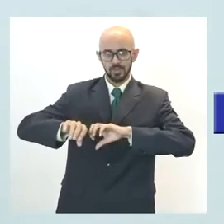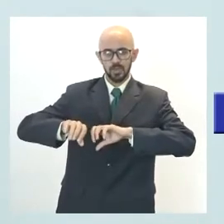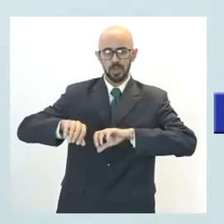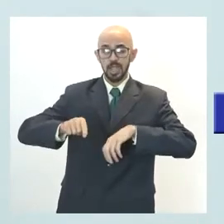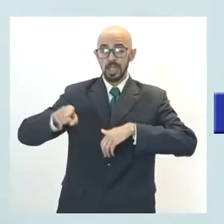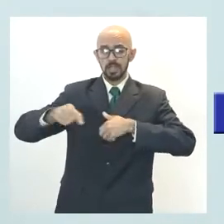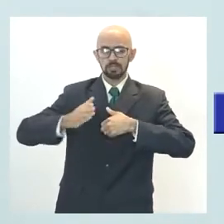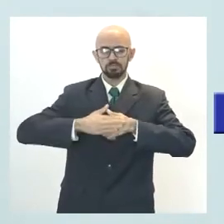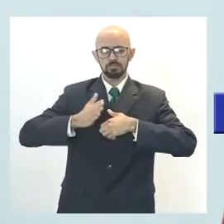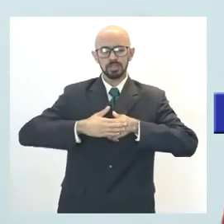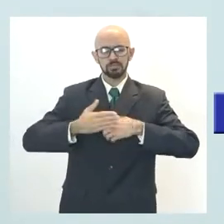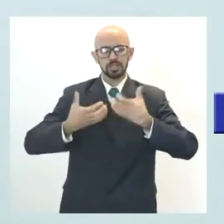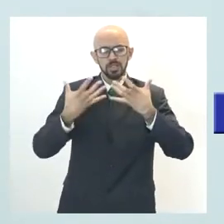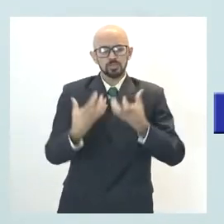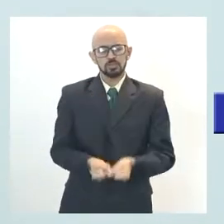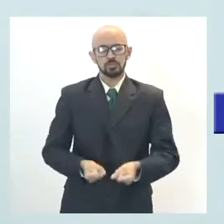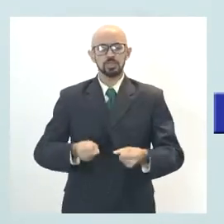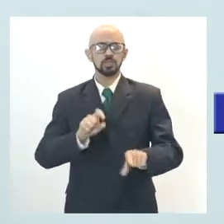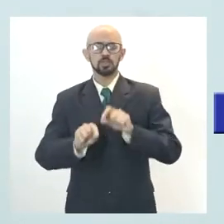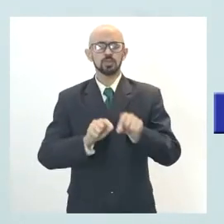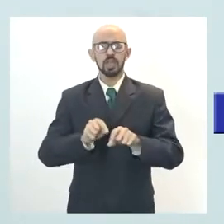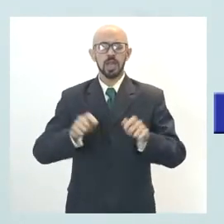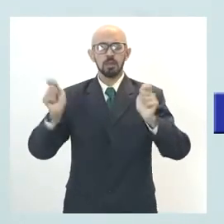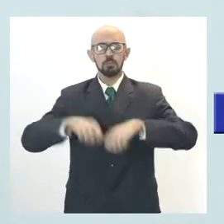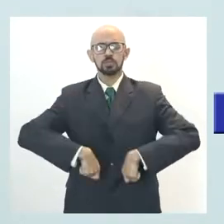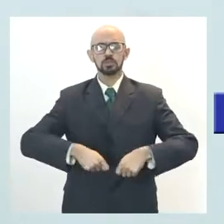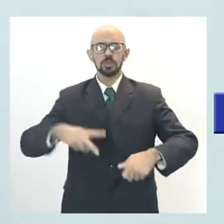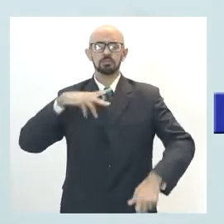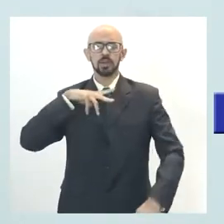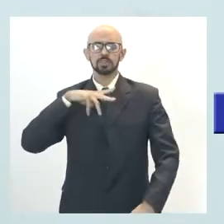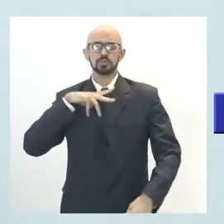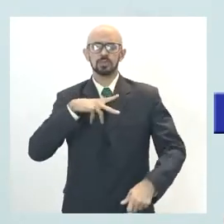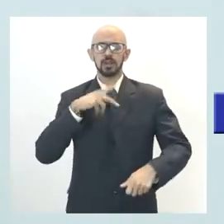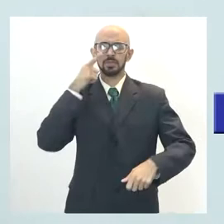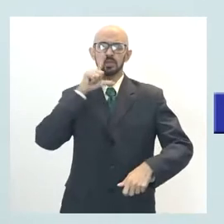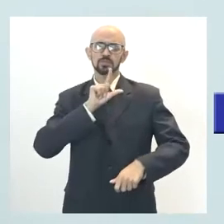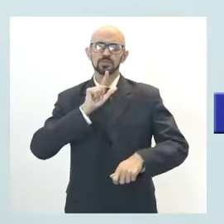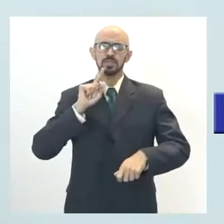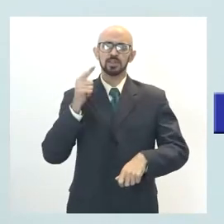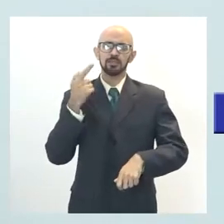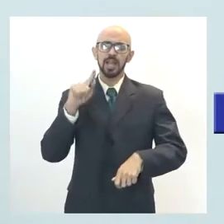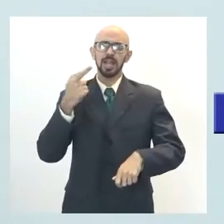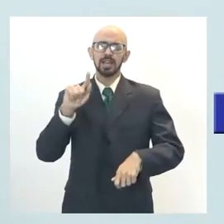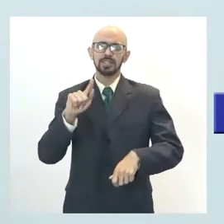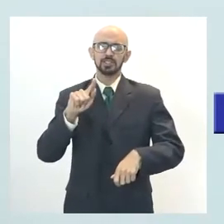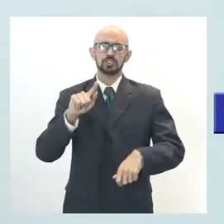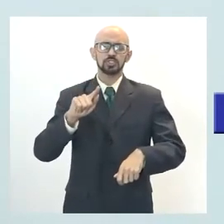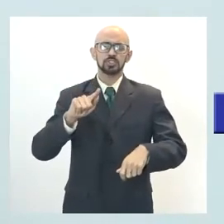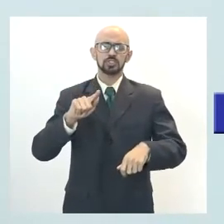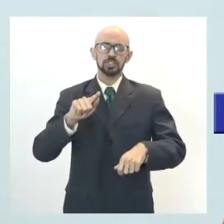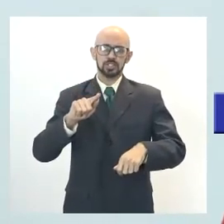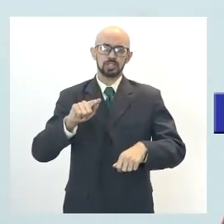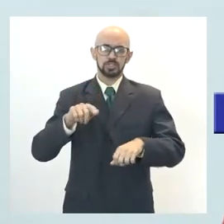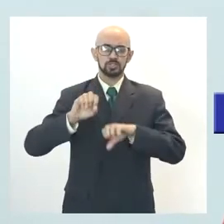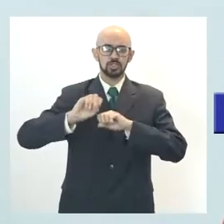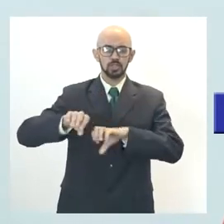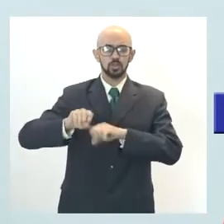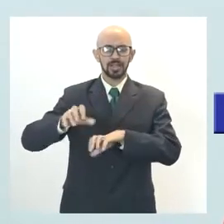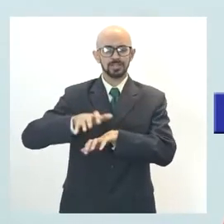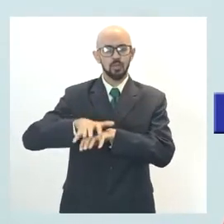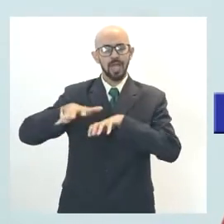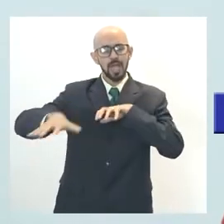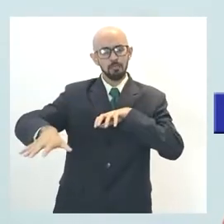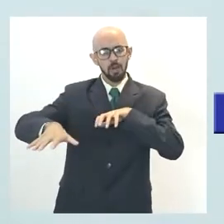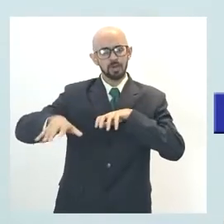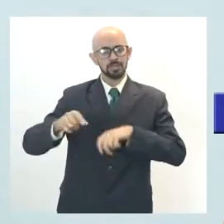possibilidades pessoais para garantir o que o que foi possível de educação remota nesse período